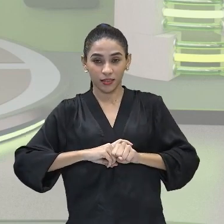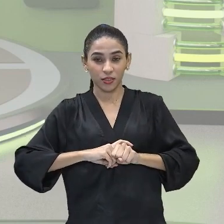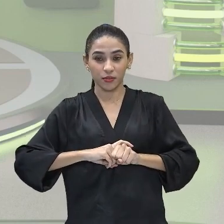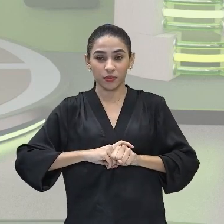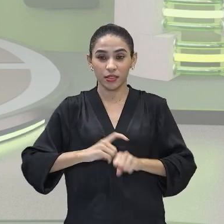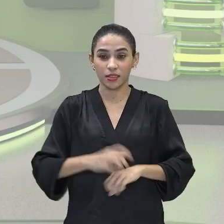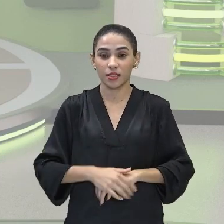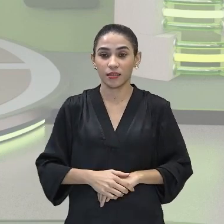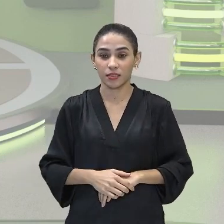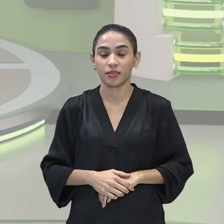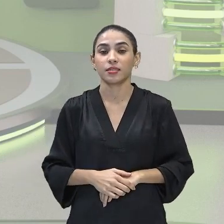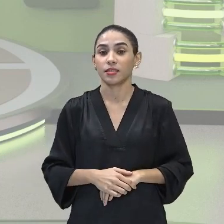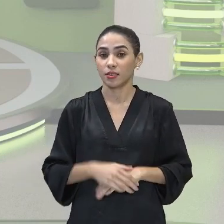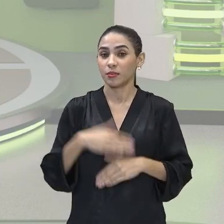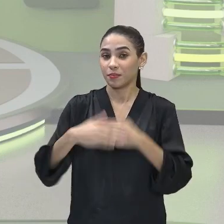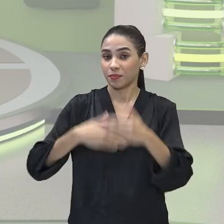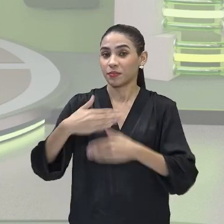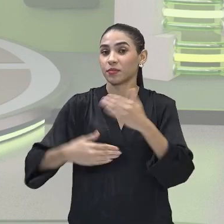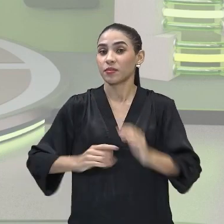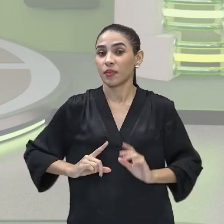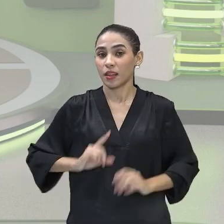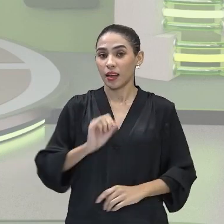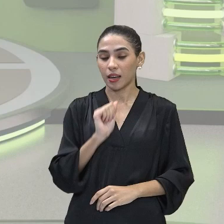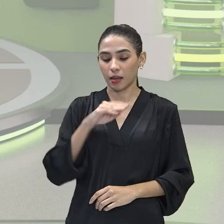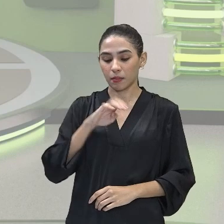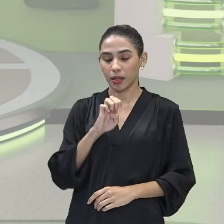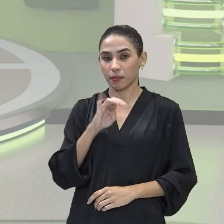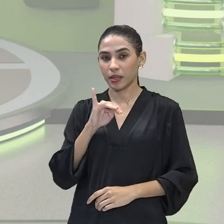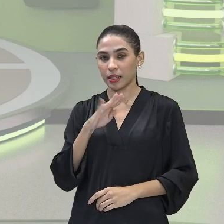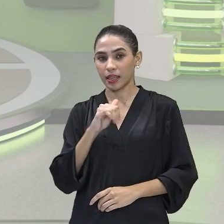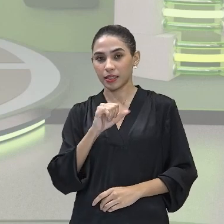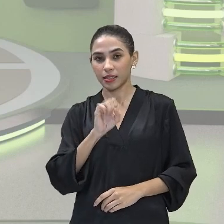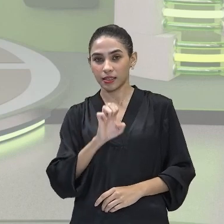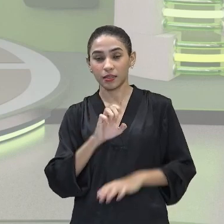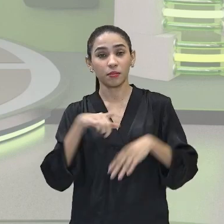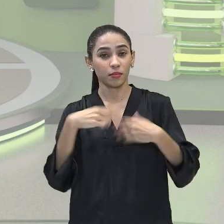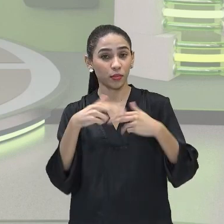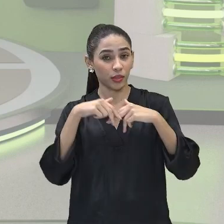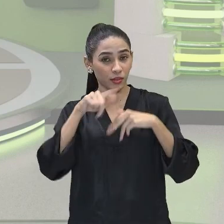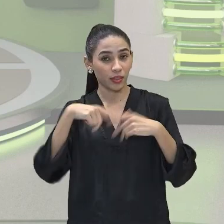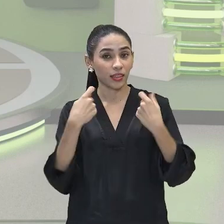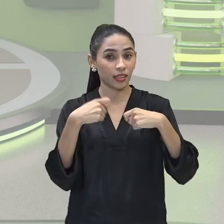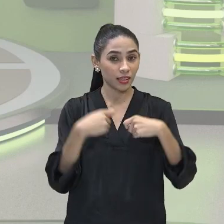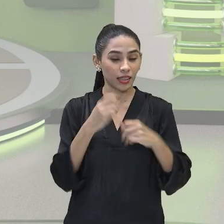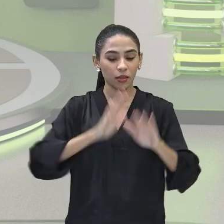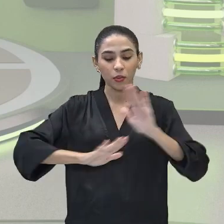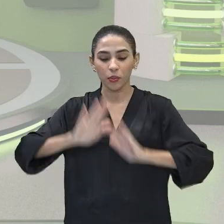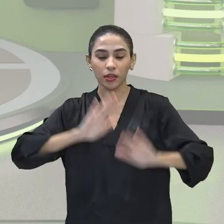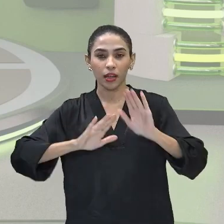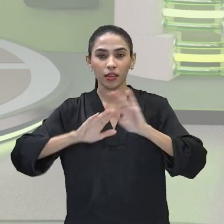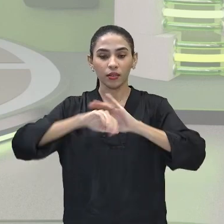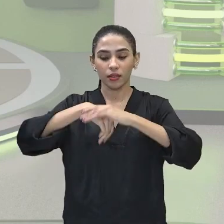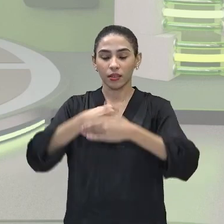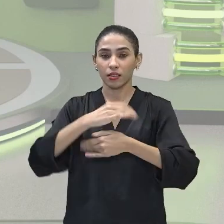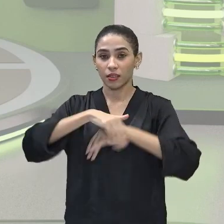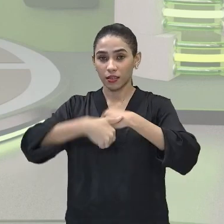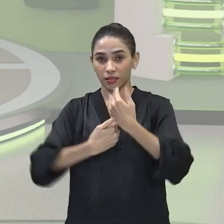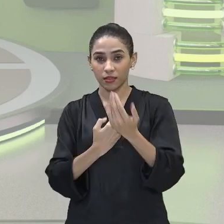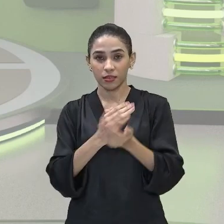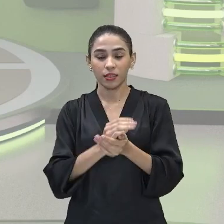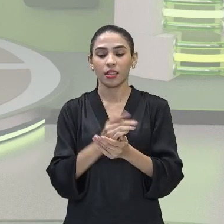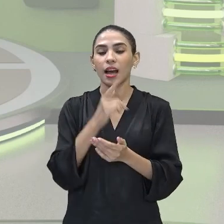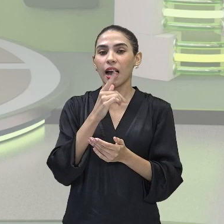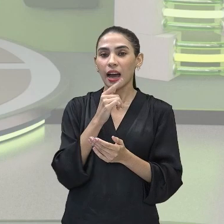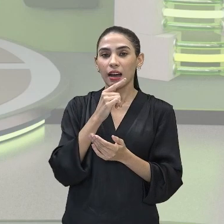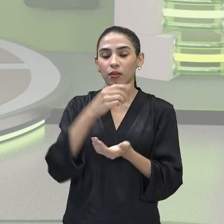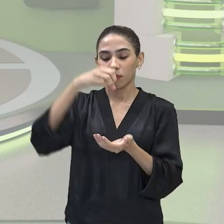Então, ela desenvolveu a amebíase, por exemplo. Então, por isso que é necessário a gente ter um cuidado com a higienização das nossas mãos, né? Lavar